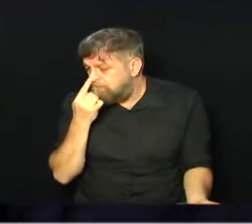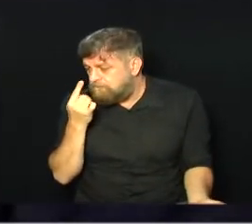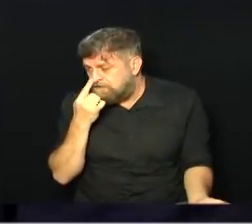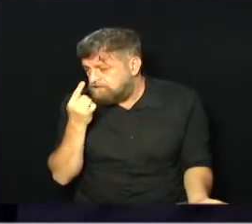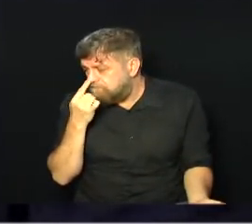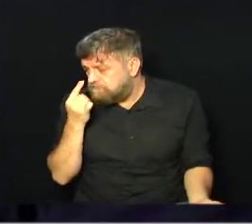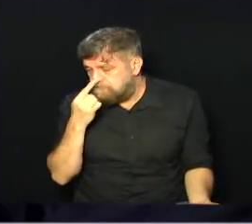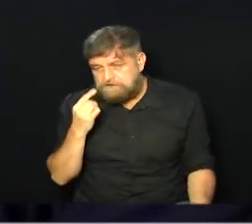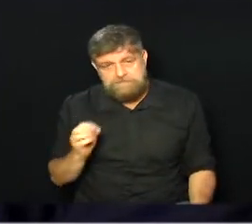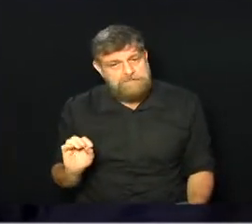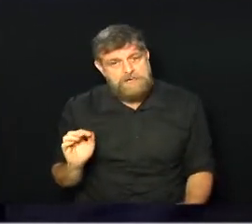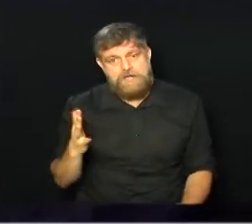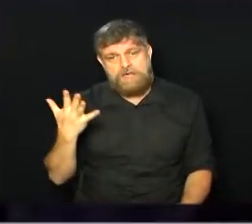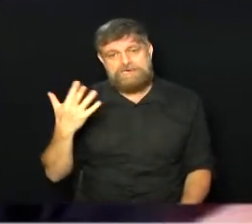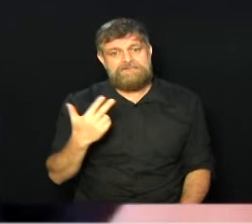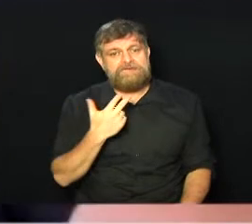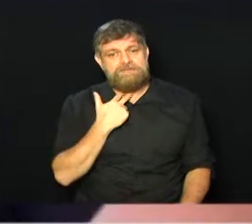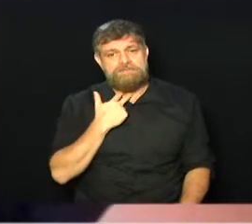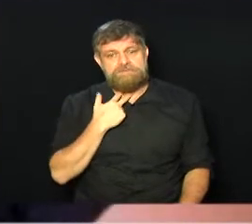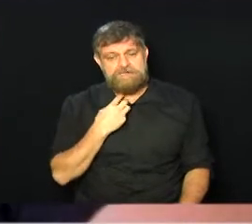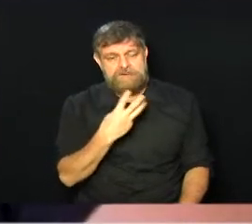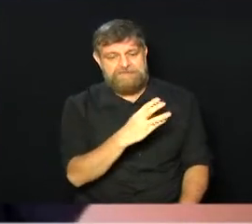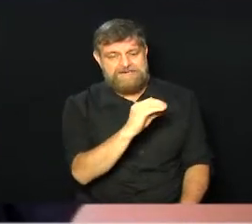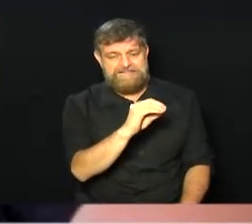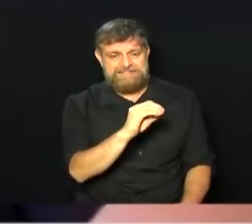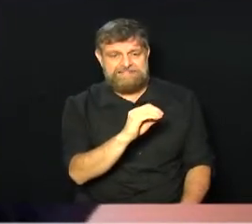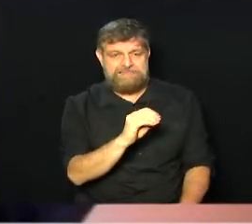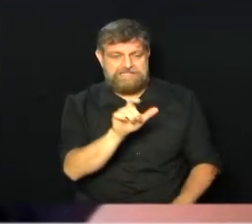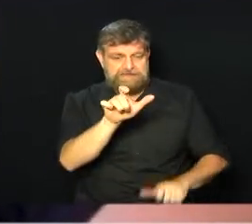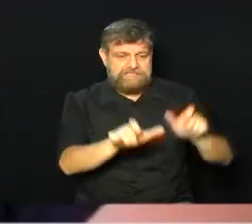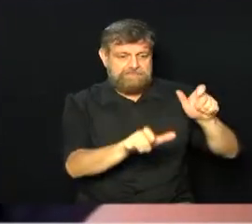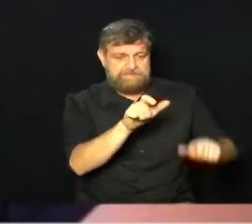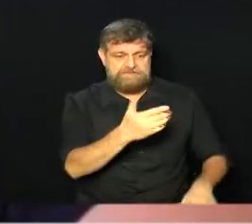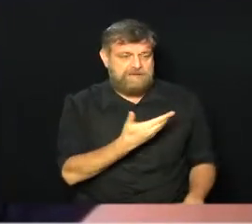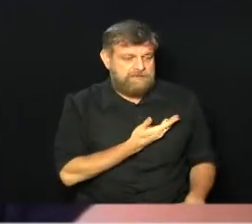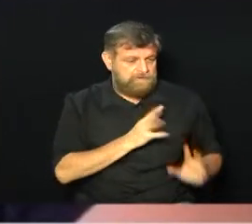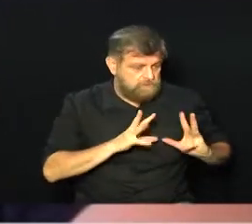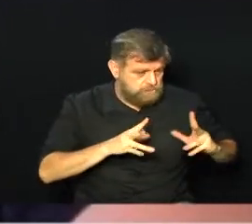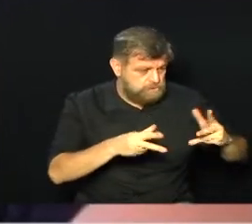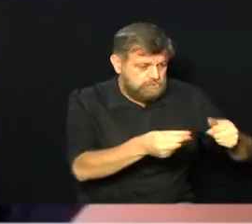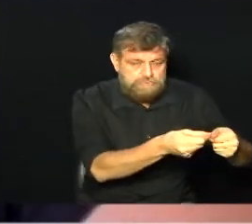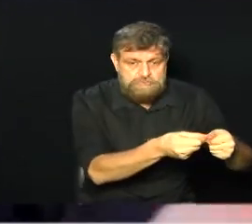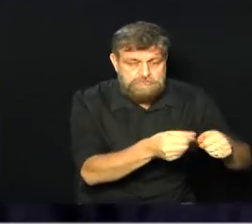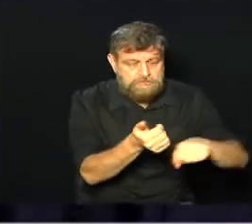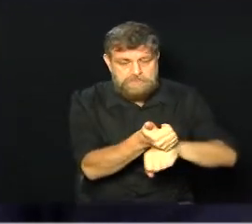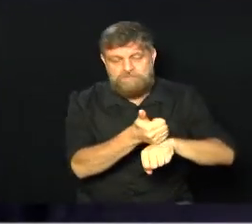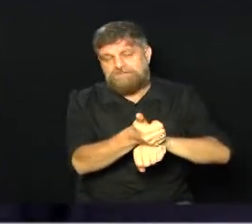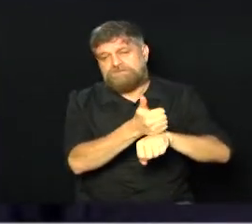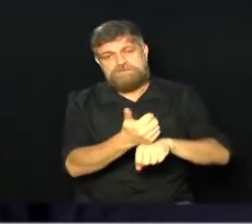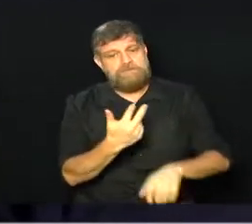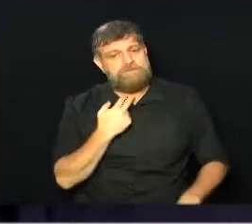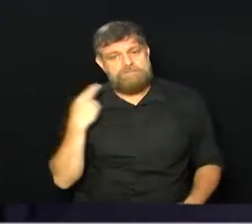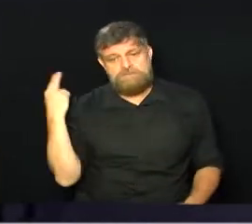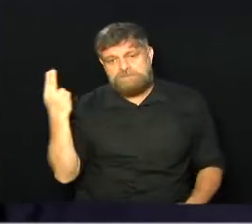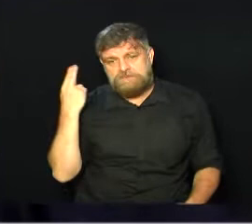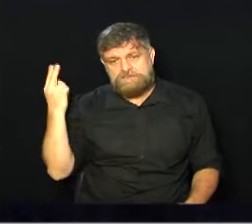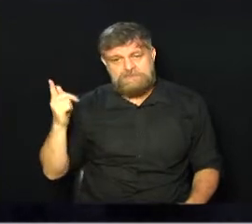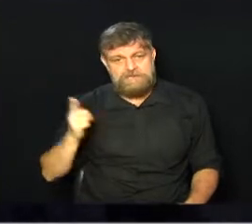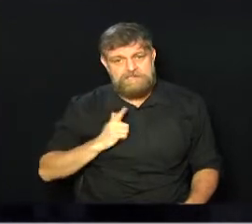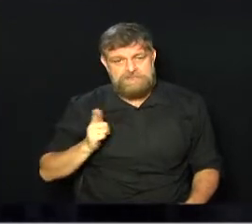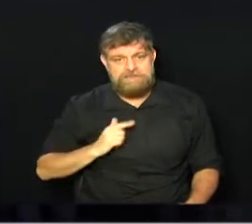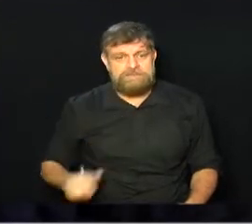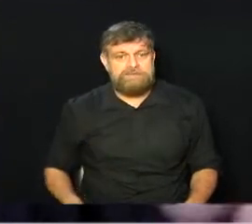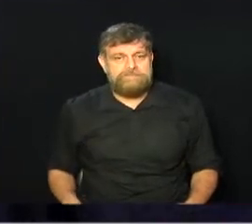vai criando. Não tem como você ser amigo de 30 jogadores, né? Principalmente no profissional. São esposas que vão ficando